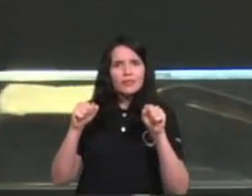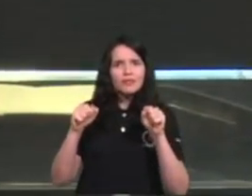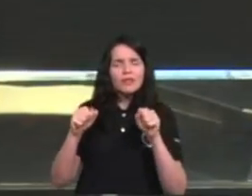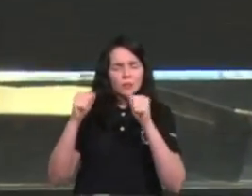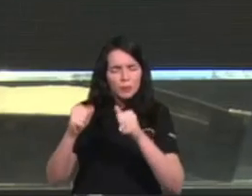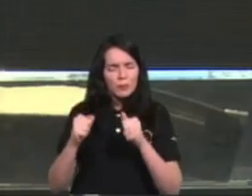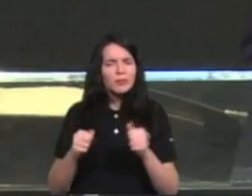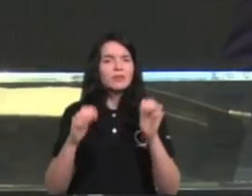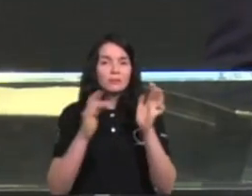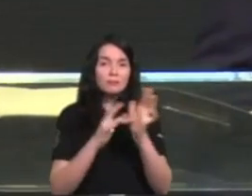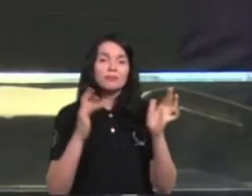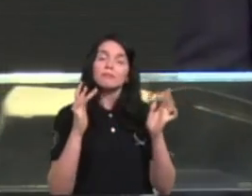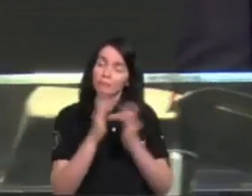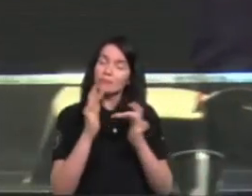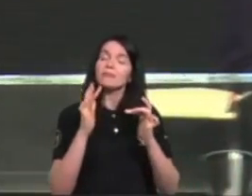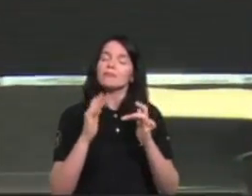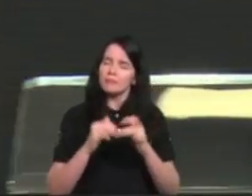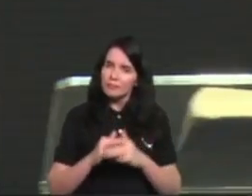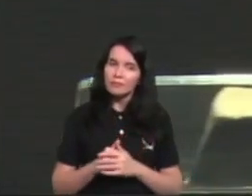poder de Jesus